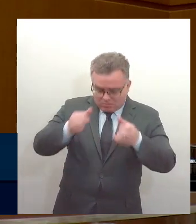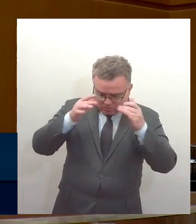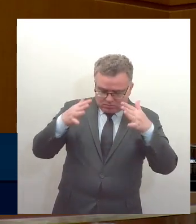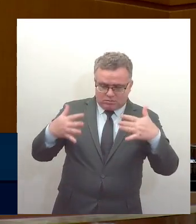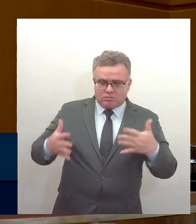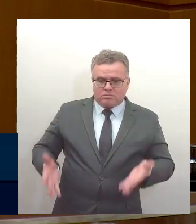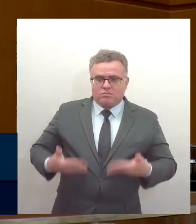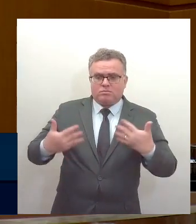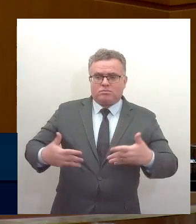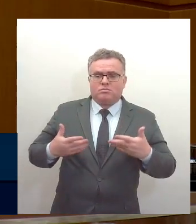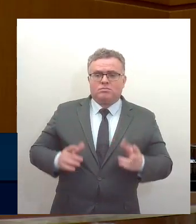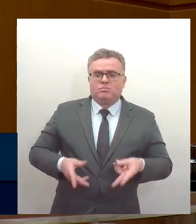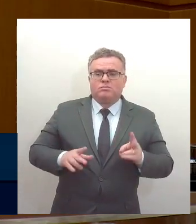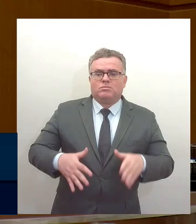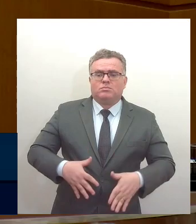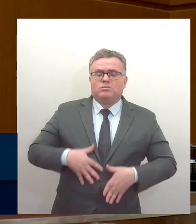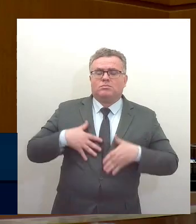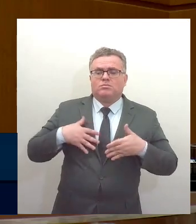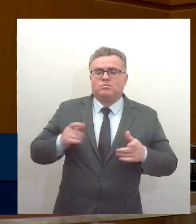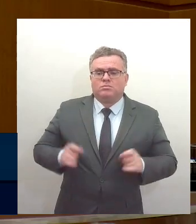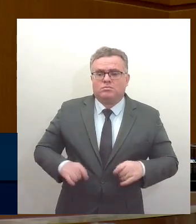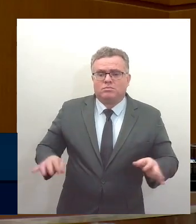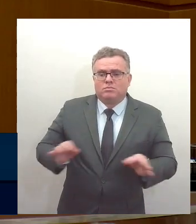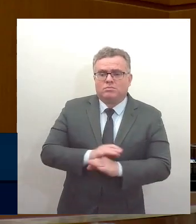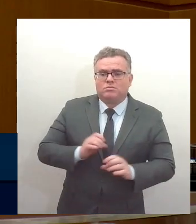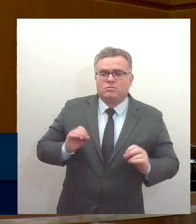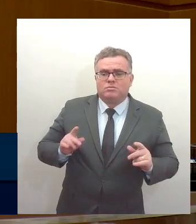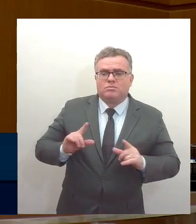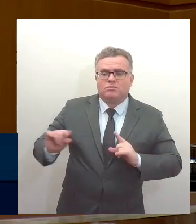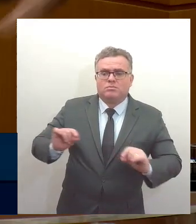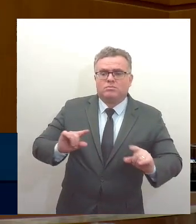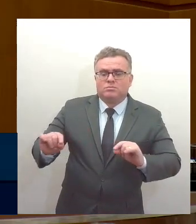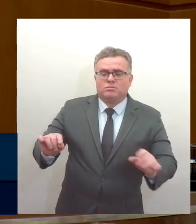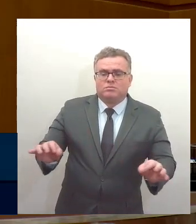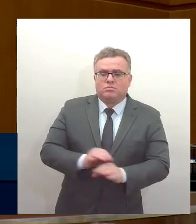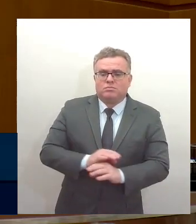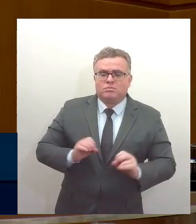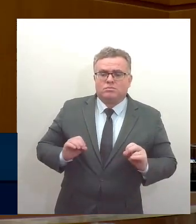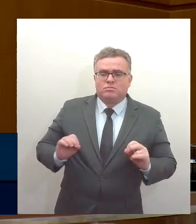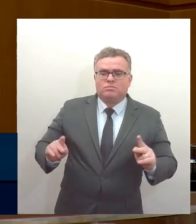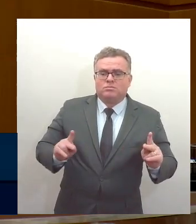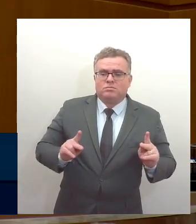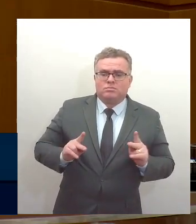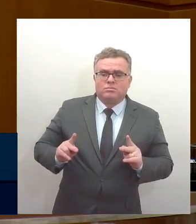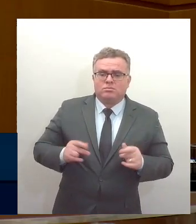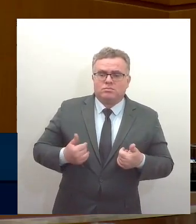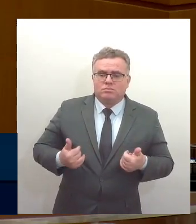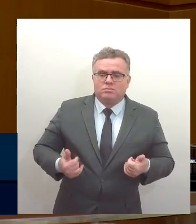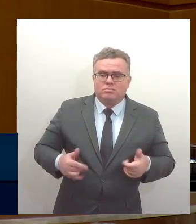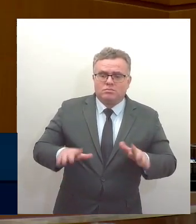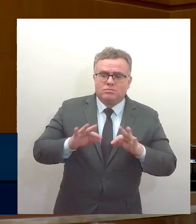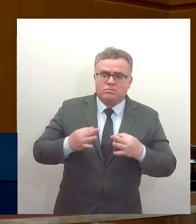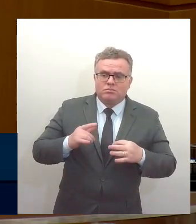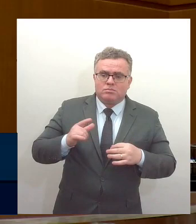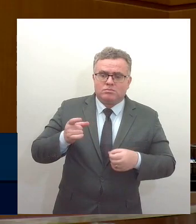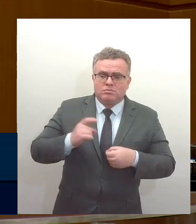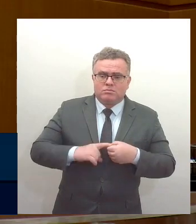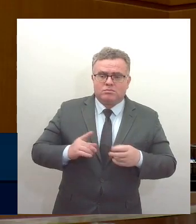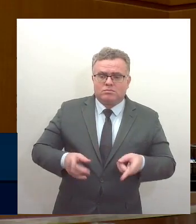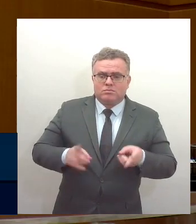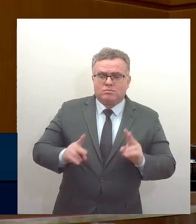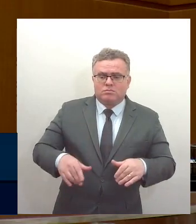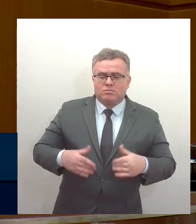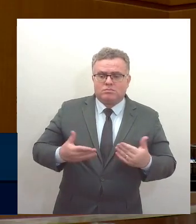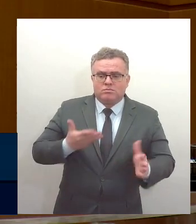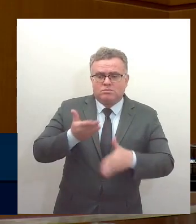está todo mundo postando seus retratos, postando seus vídeos, e aquelas famílias voltam para casa e no outro dia não pode dar um tratamento digno a seus filhos.